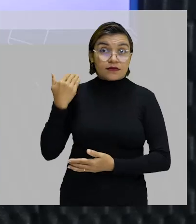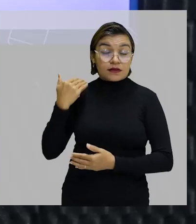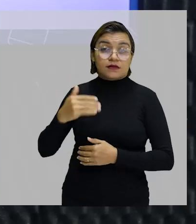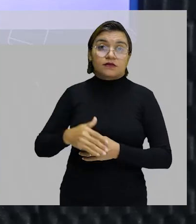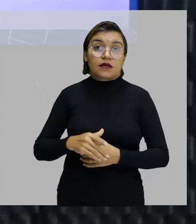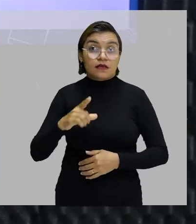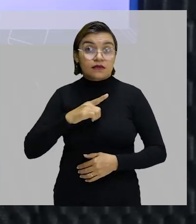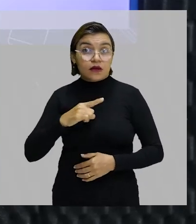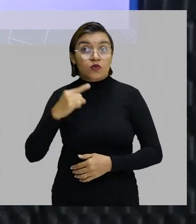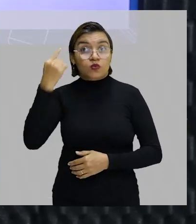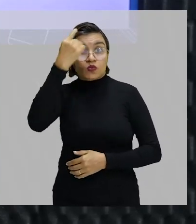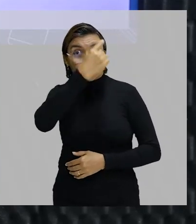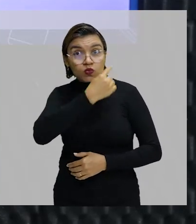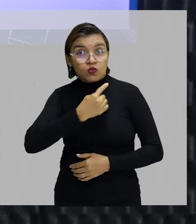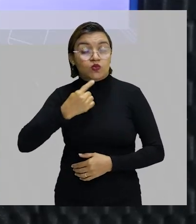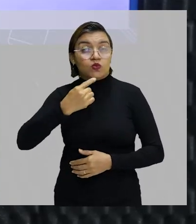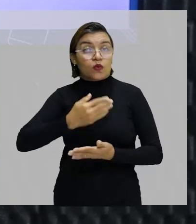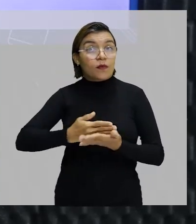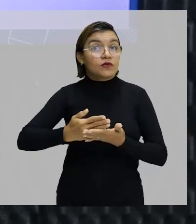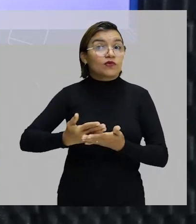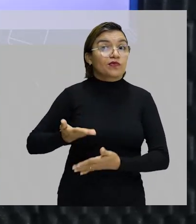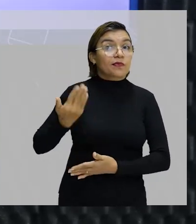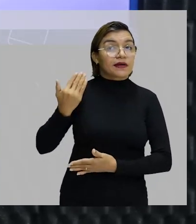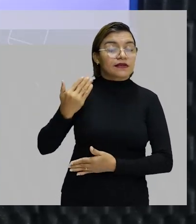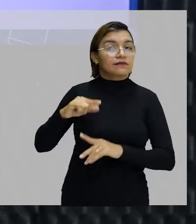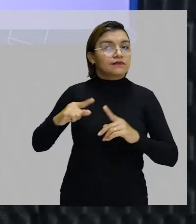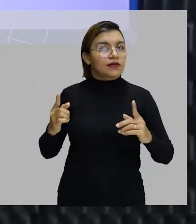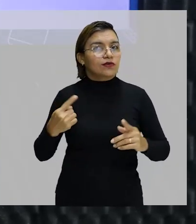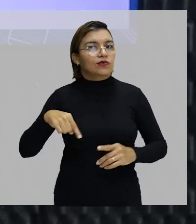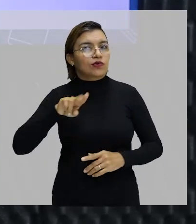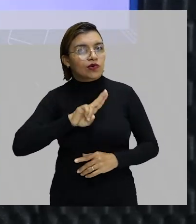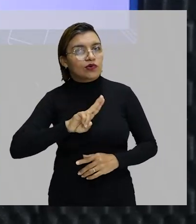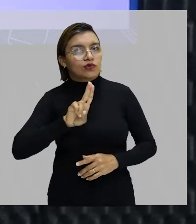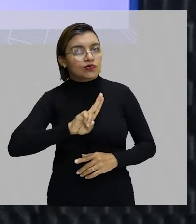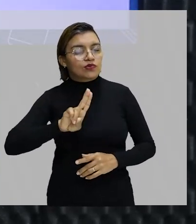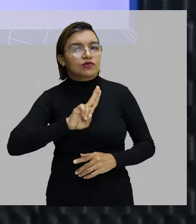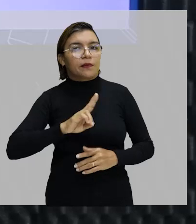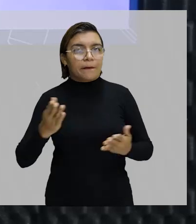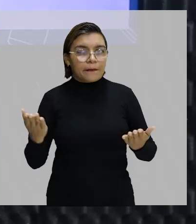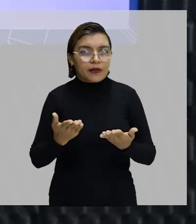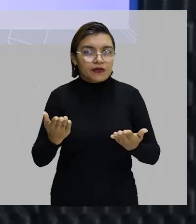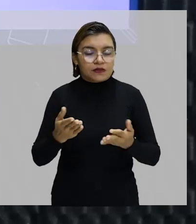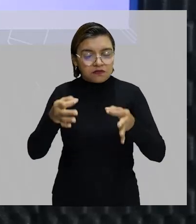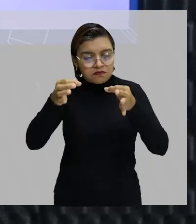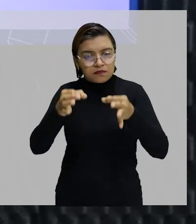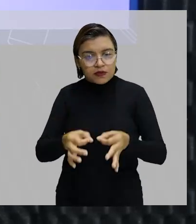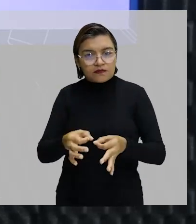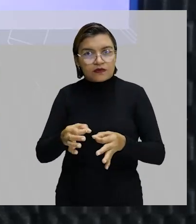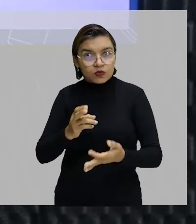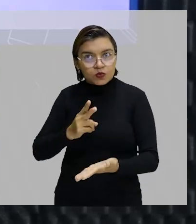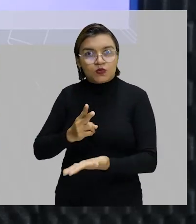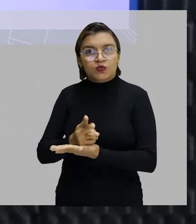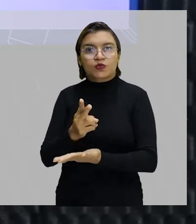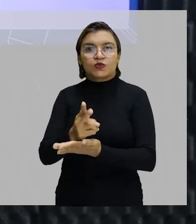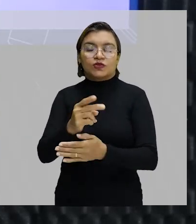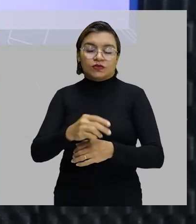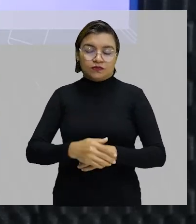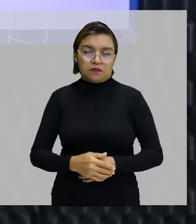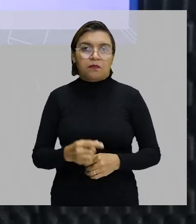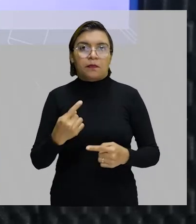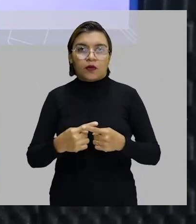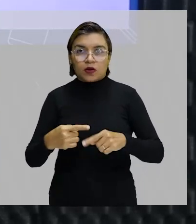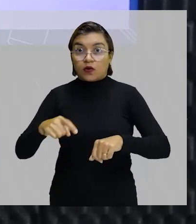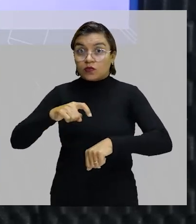uma duração que começou no passado. Por isso que nós utilizamos presente perfeito contínuo. Porque é um